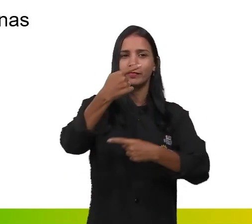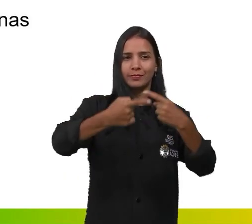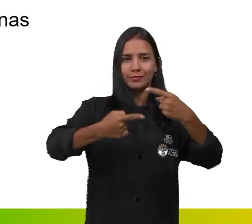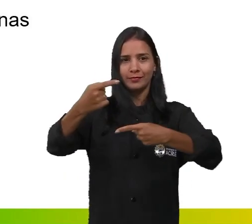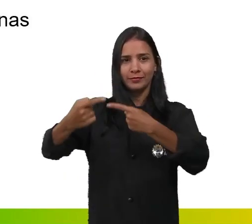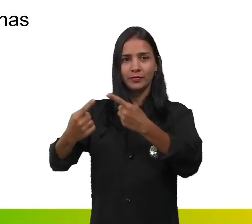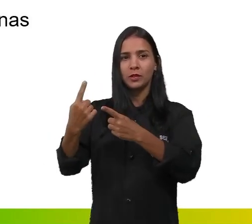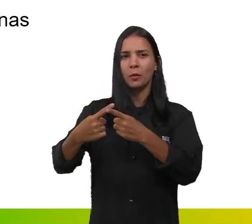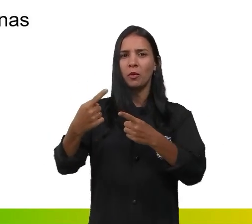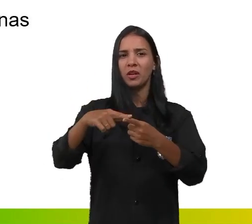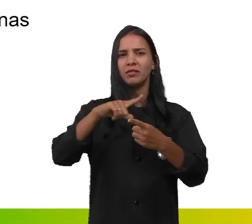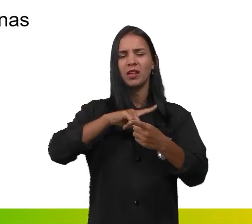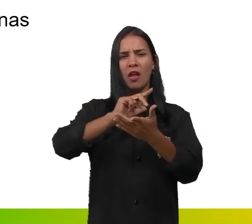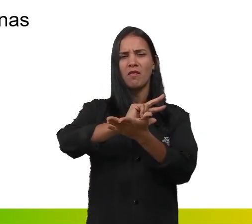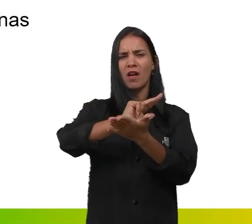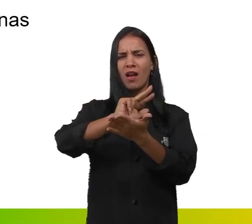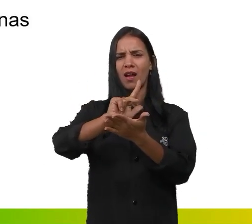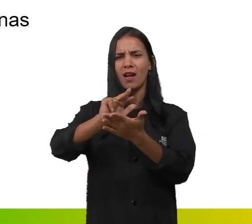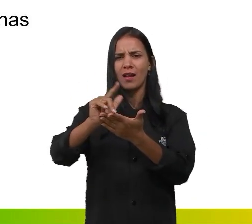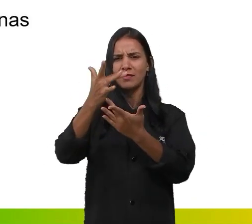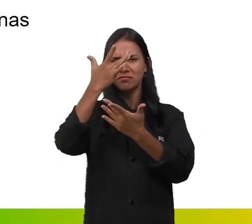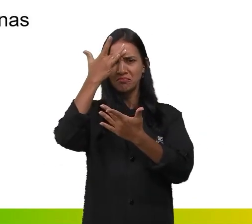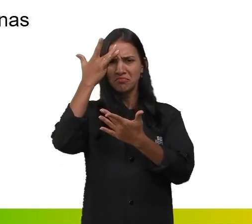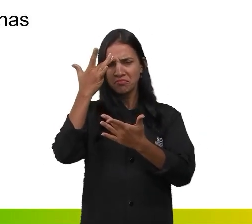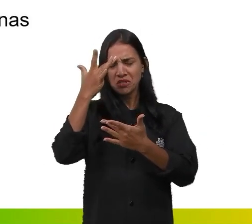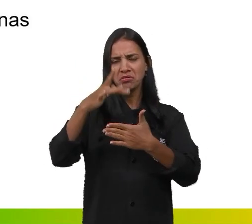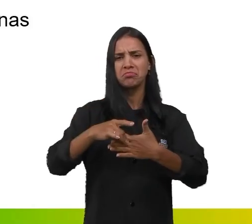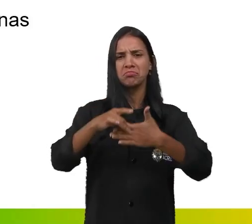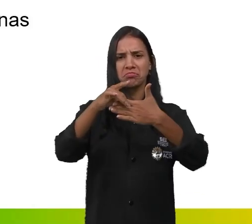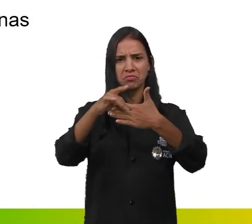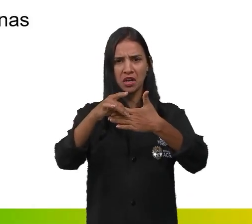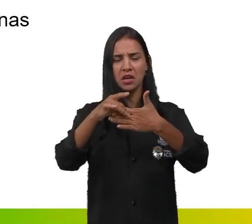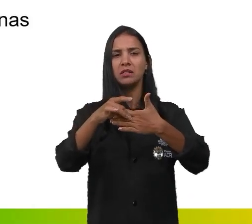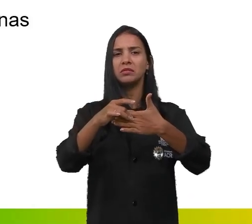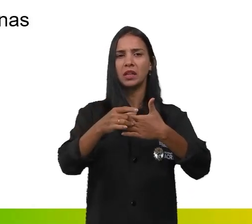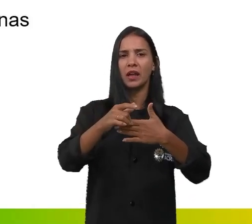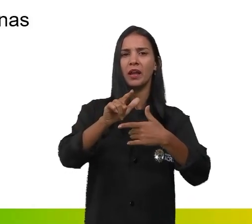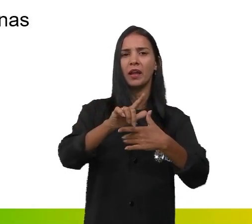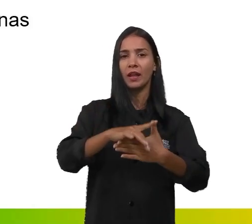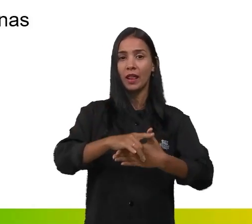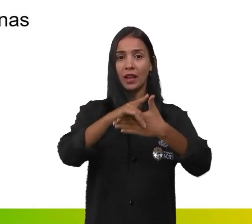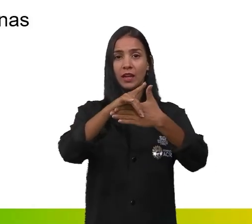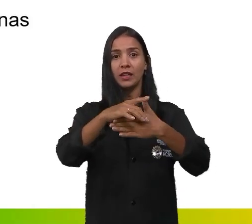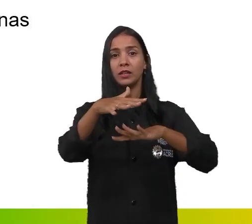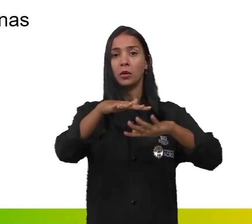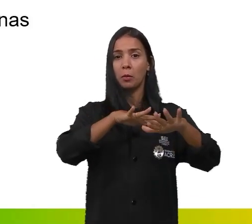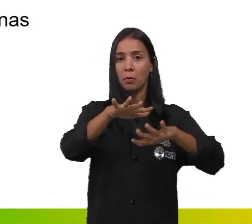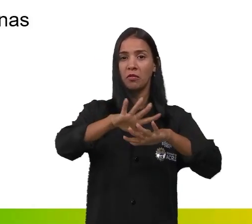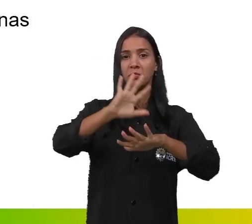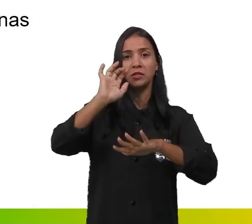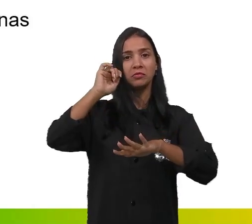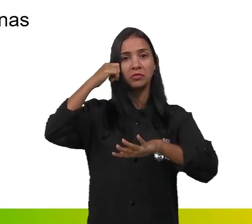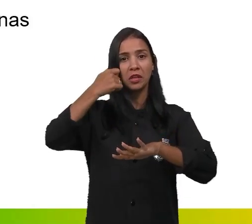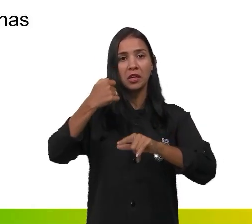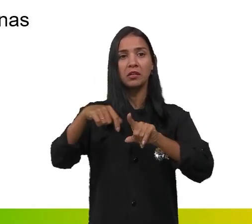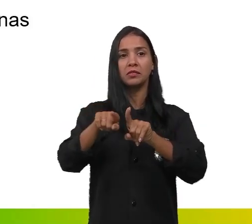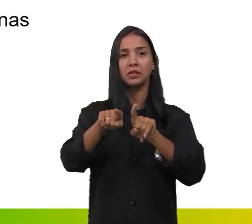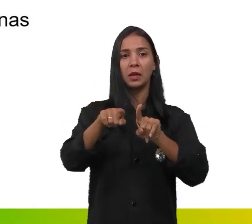de Abdias do Nascimento, no movimento negro, e de líderes indígenas como Ayrton Krenak,